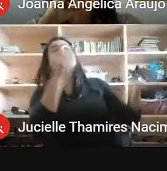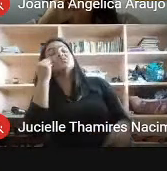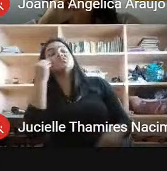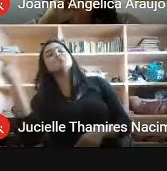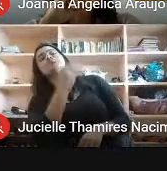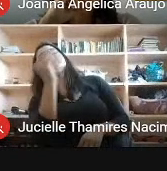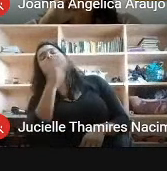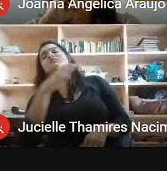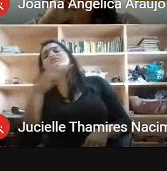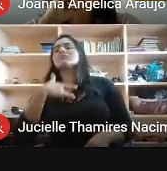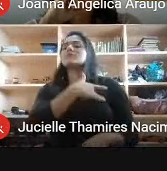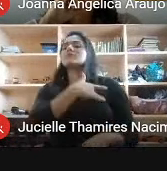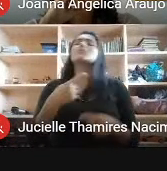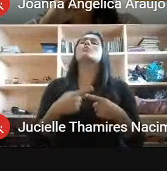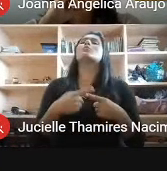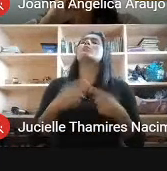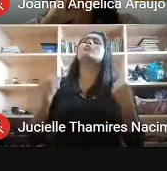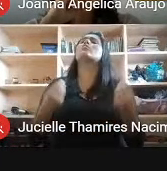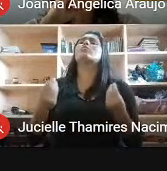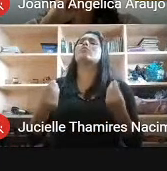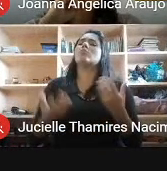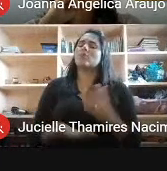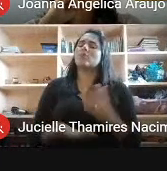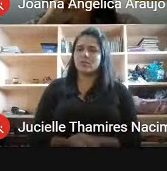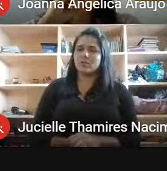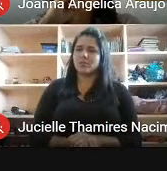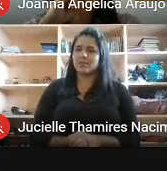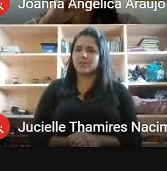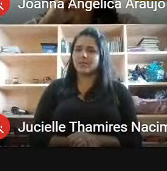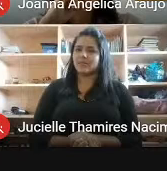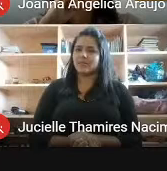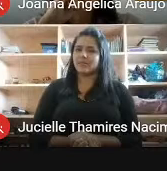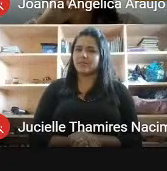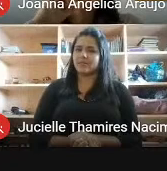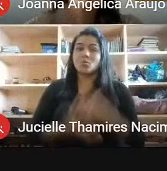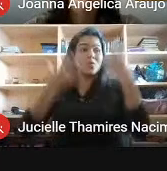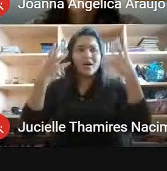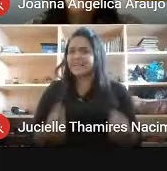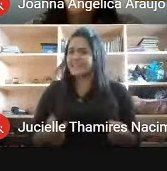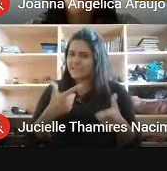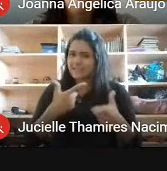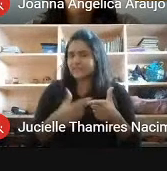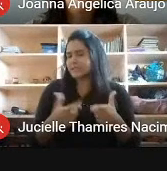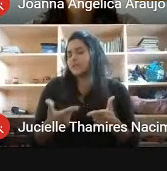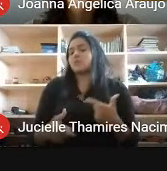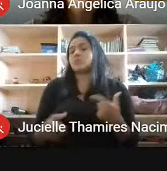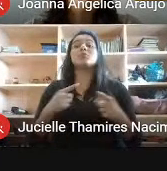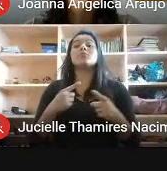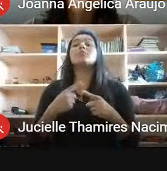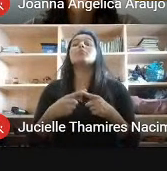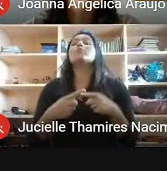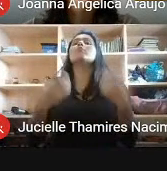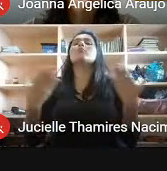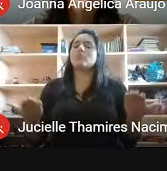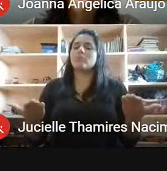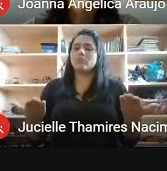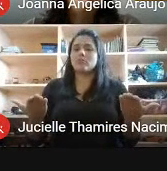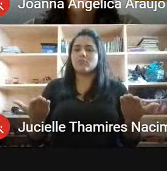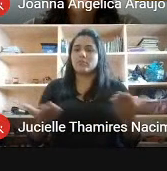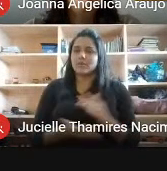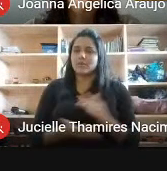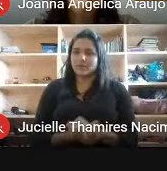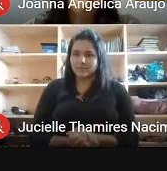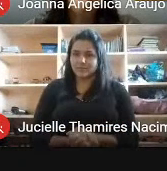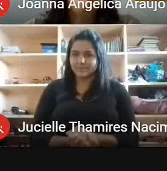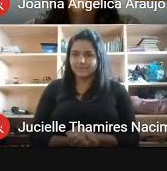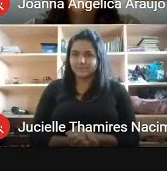é? Miro, que é uma pessoa que lida com a educação popular, né? é um comunicador, e ele sabe muito